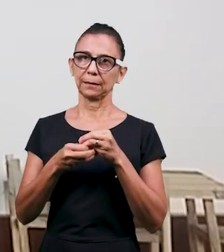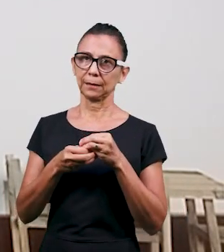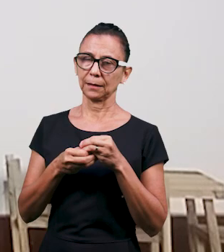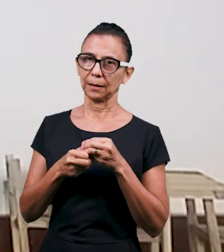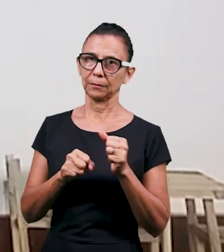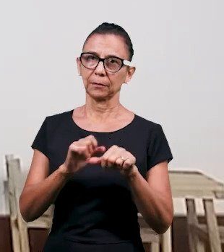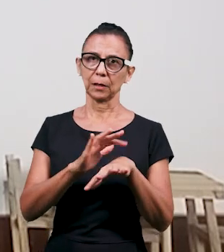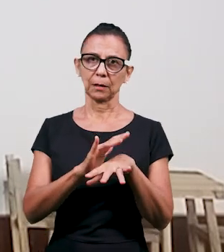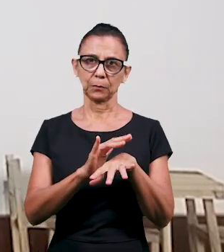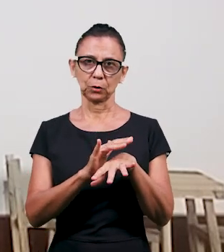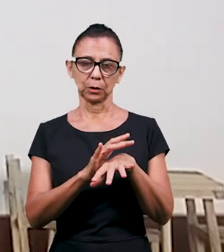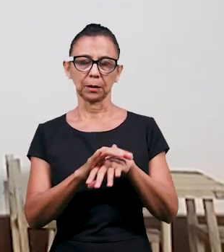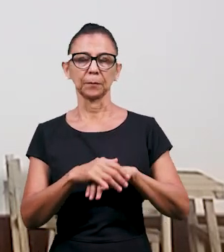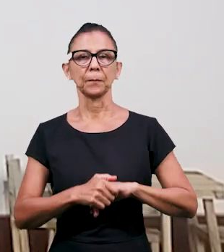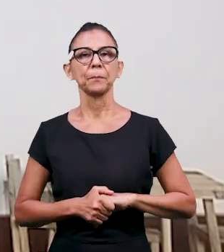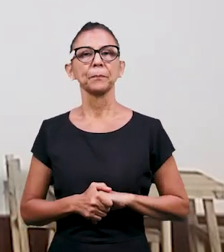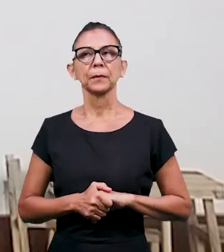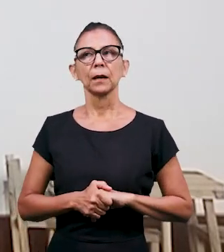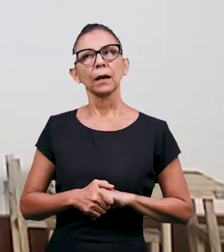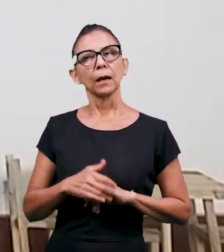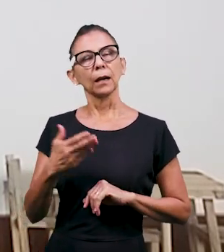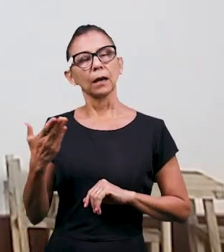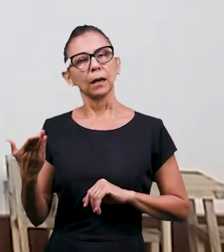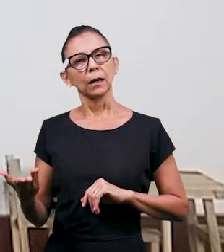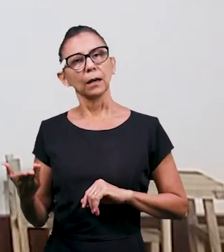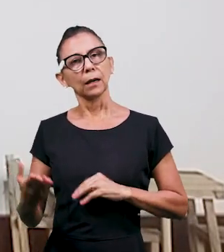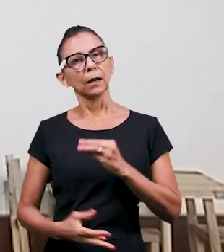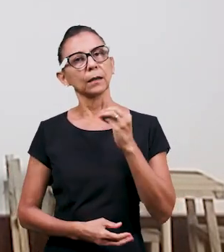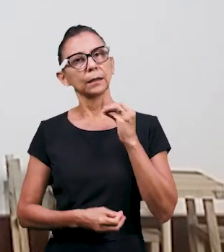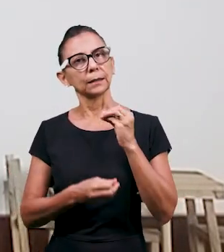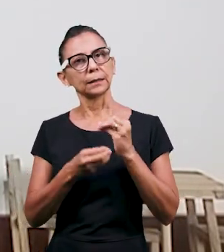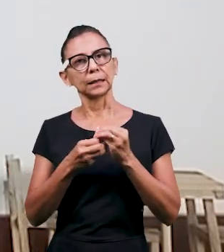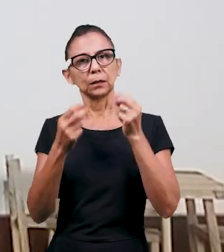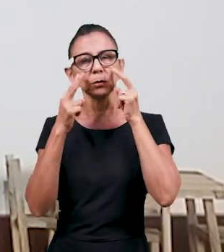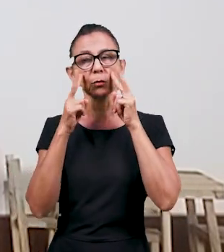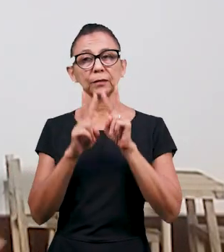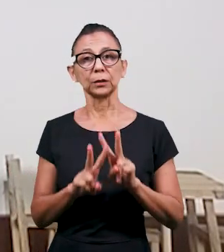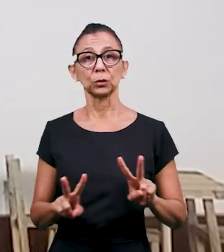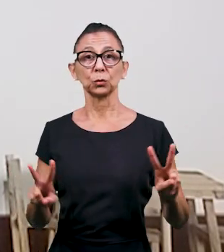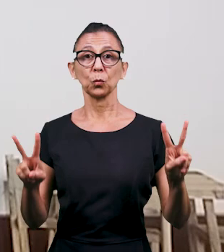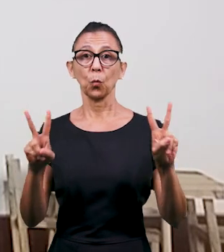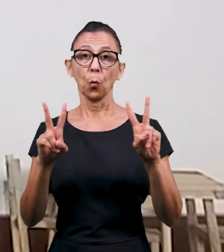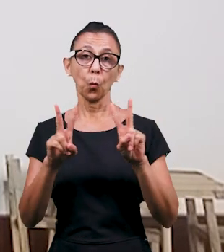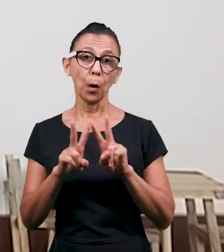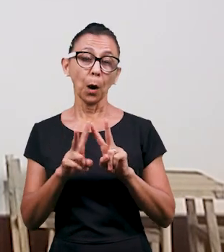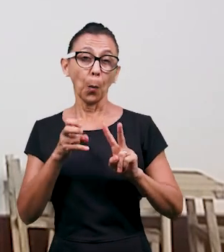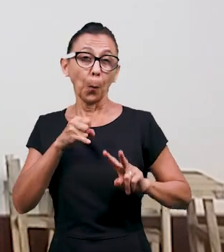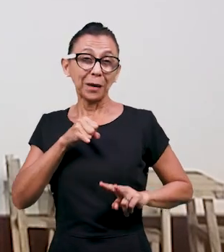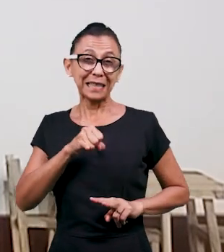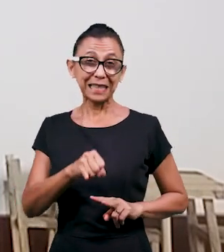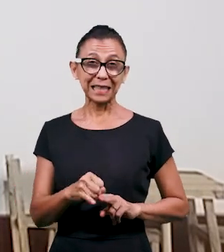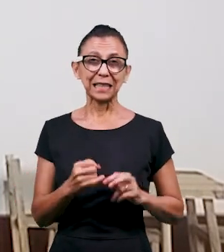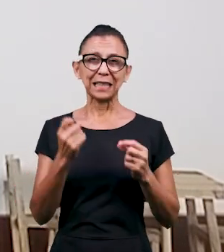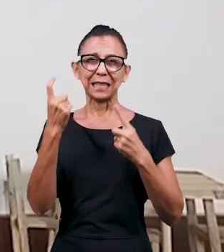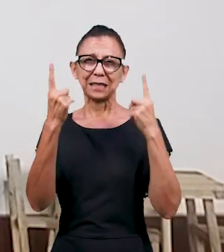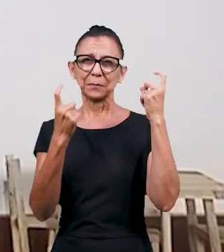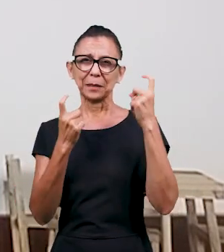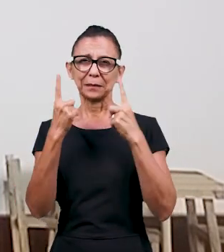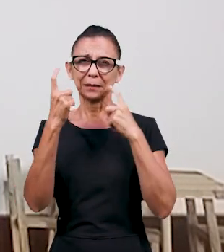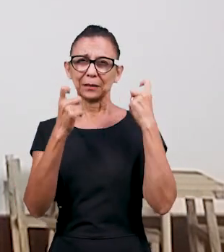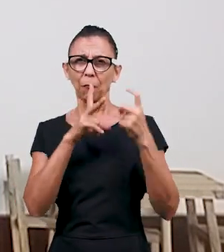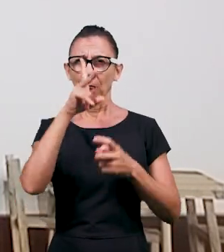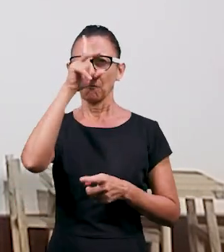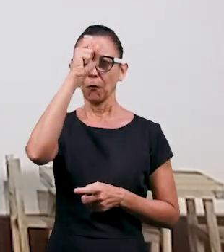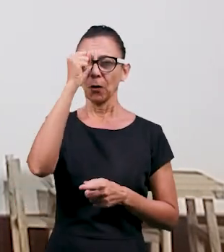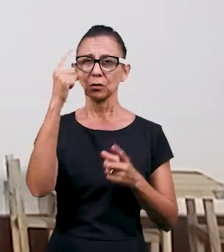ela traz as informações visuais, traz a complementação da intensidade dessa informação que está sendo